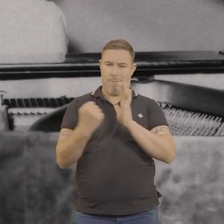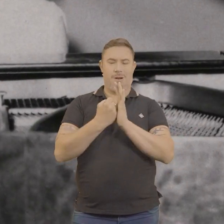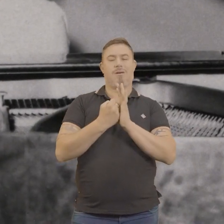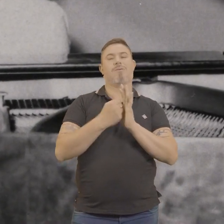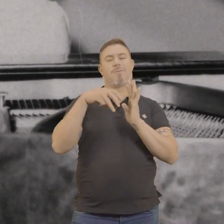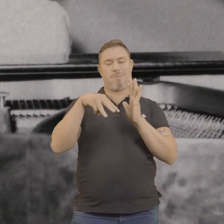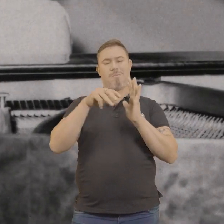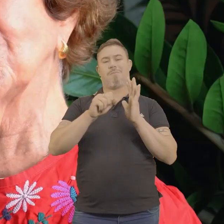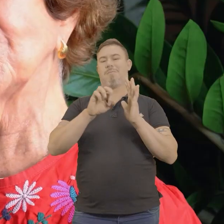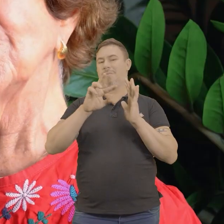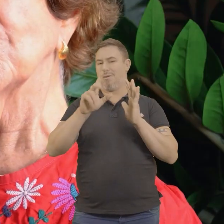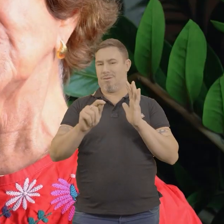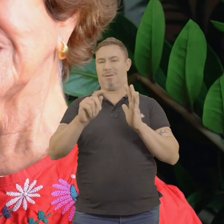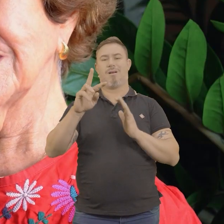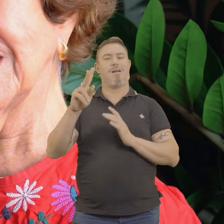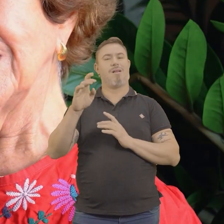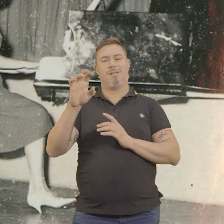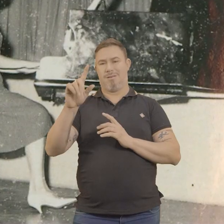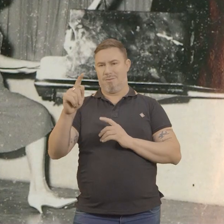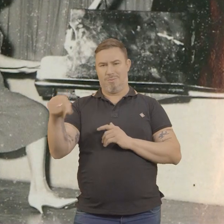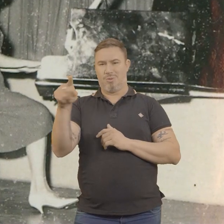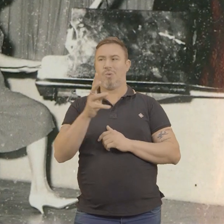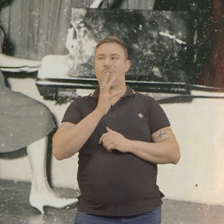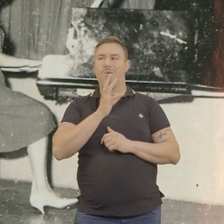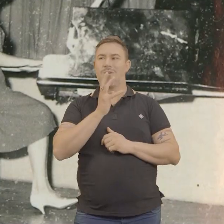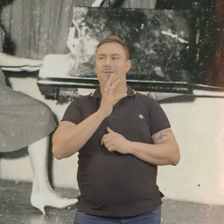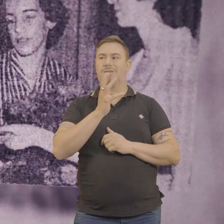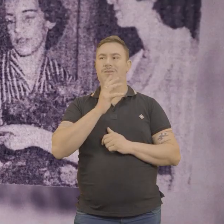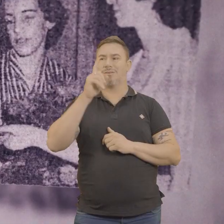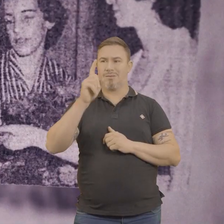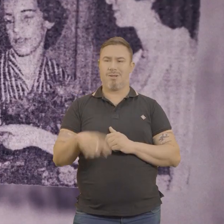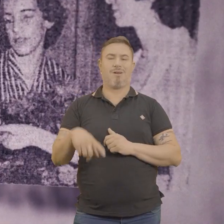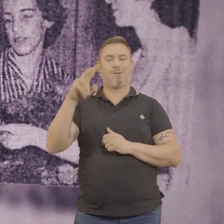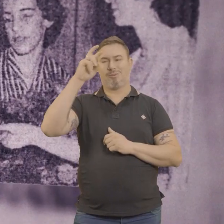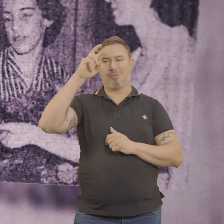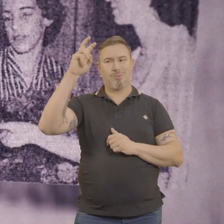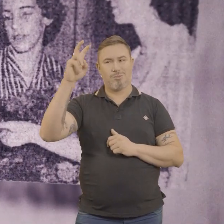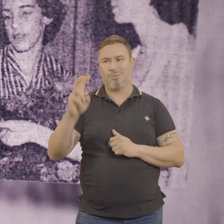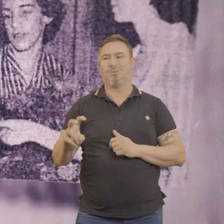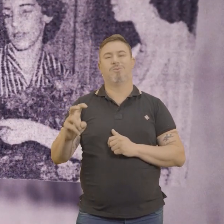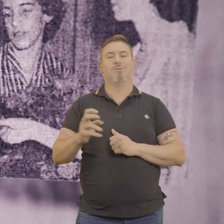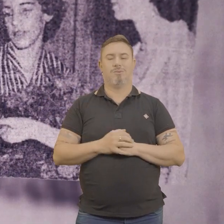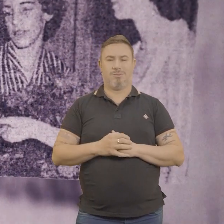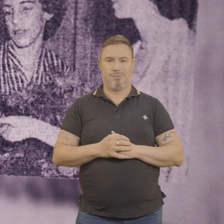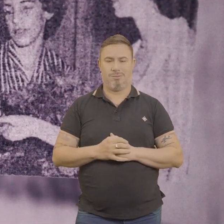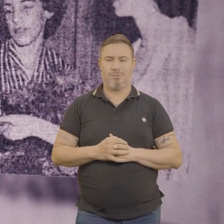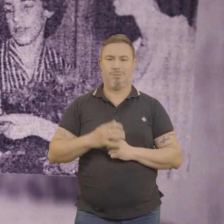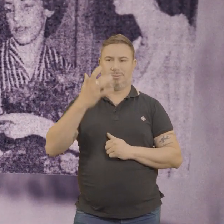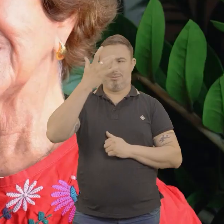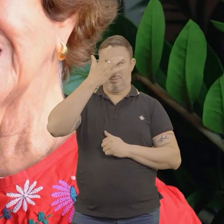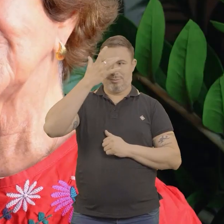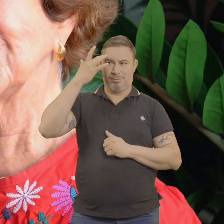Dona Maria Helena Barreto, que é uma pessoa muito conhecida, né? Dona Maria Helena era uma cultura invulgar, uma pessoa